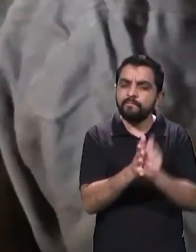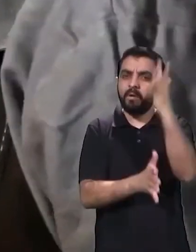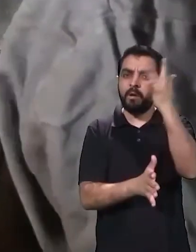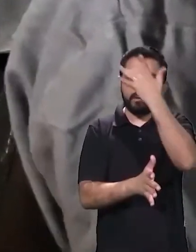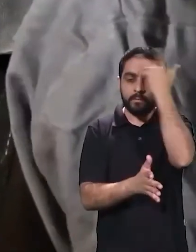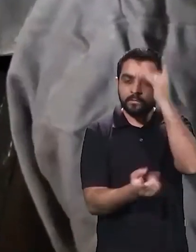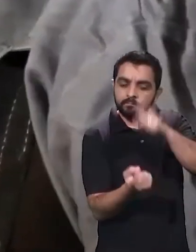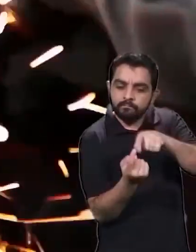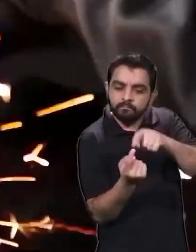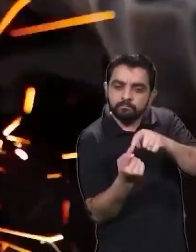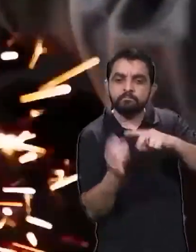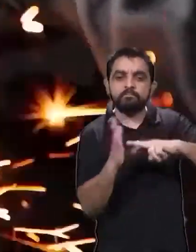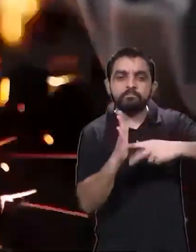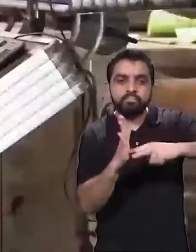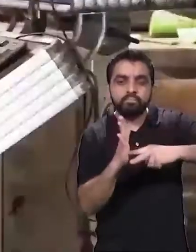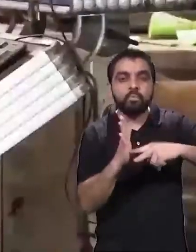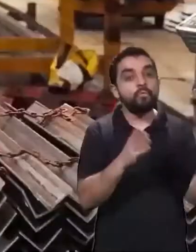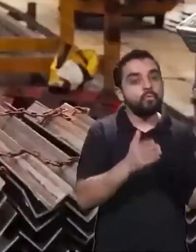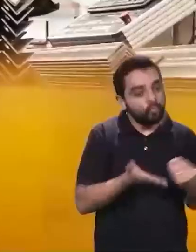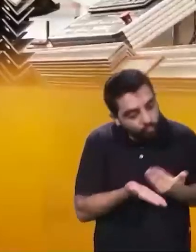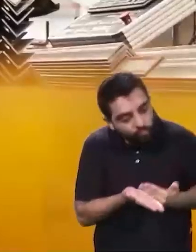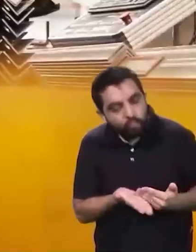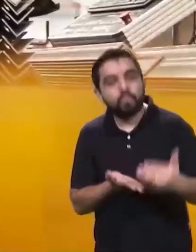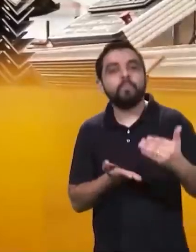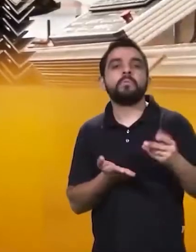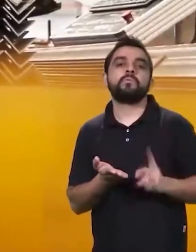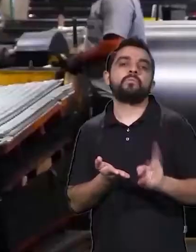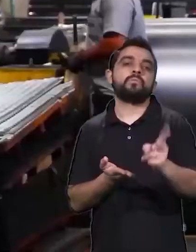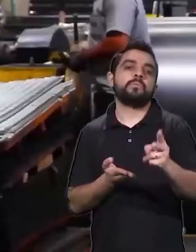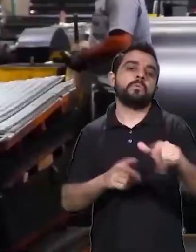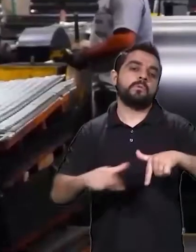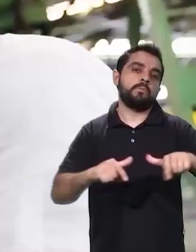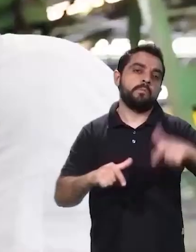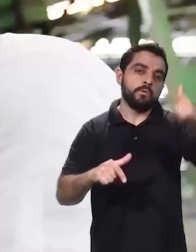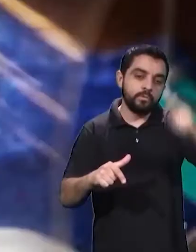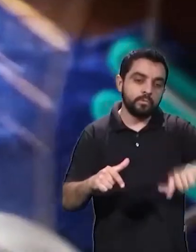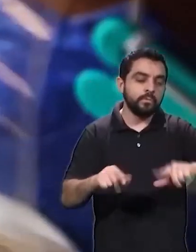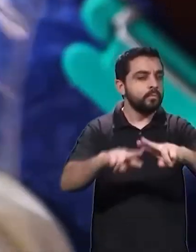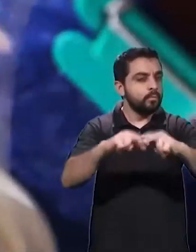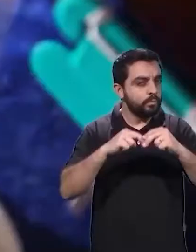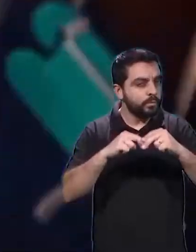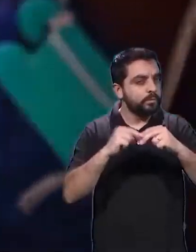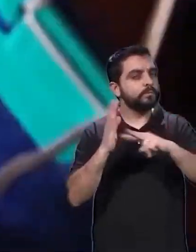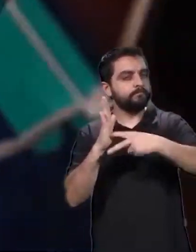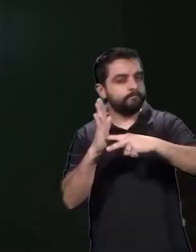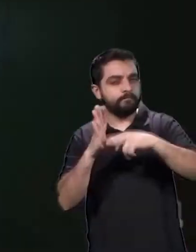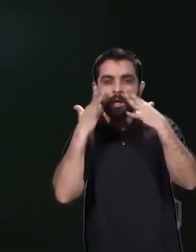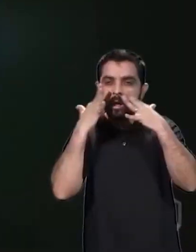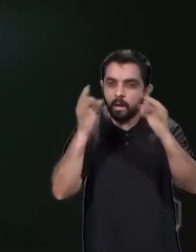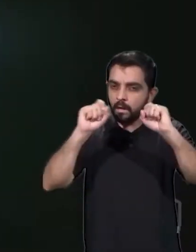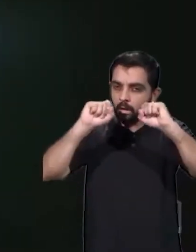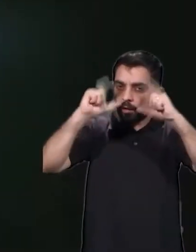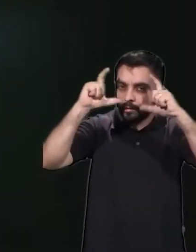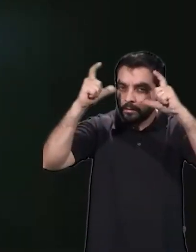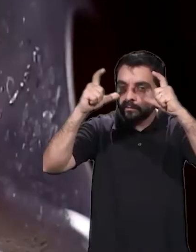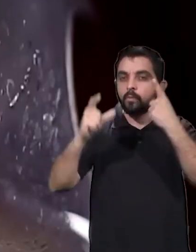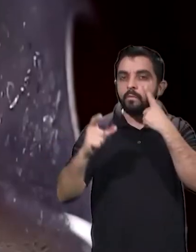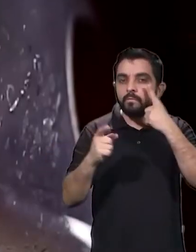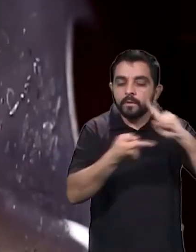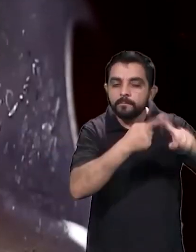milhares de metalúrgicos já estão retornando ao chão de fábrica na Grande Curitiba. Por isso, o sindicato está de olho nesse